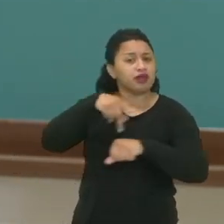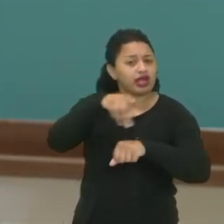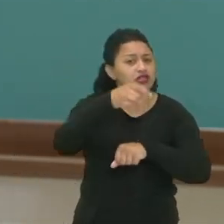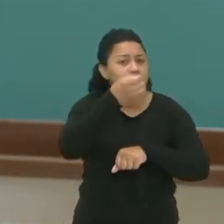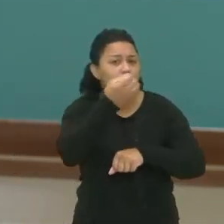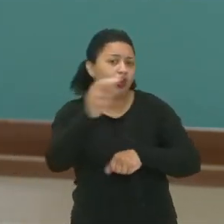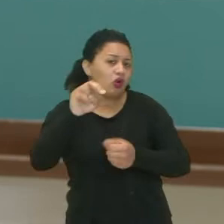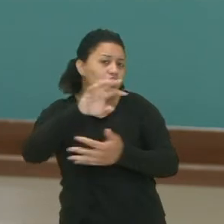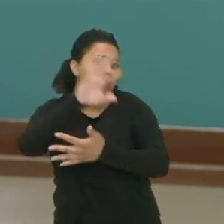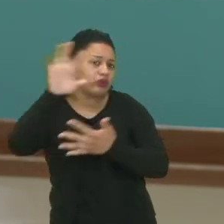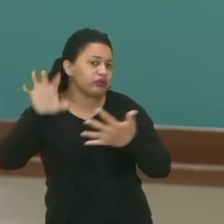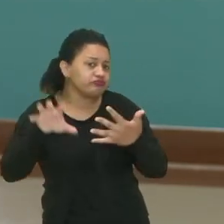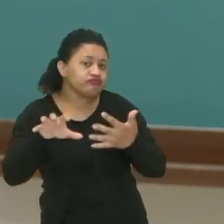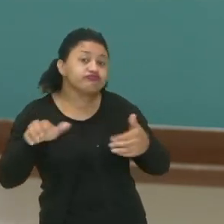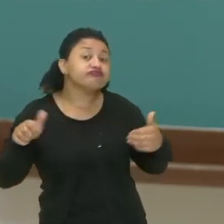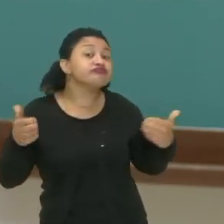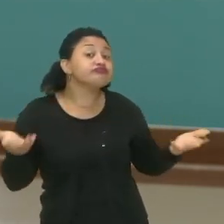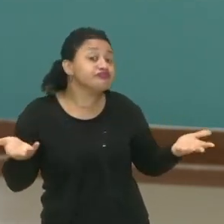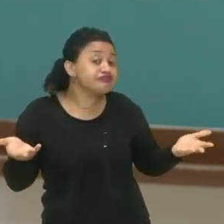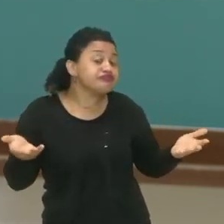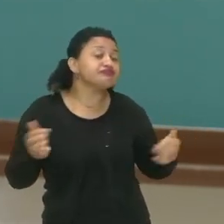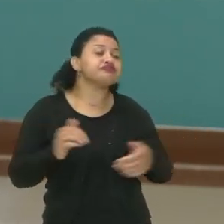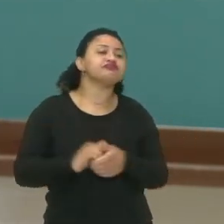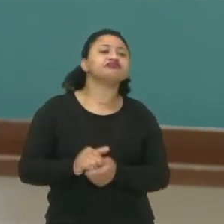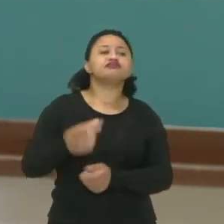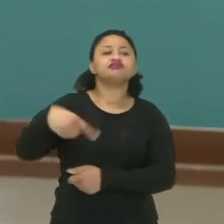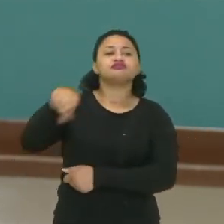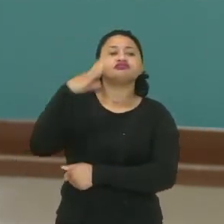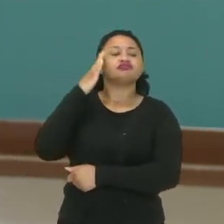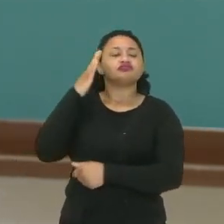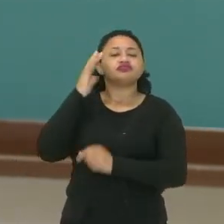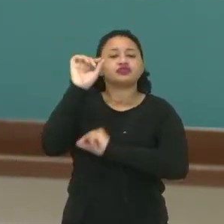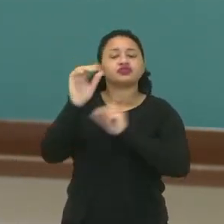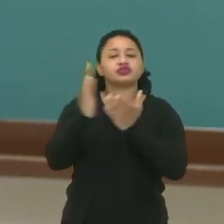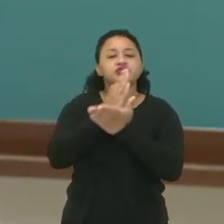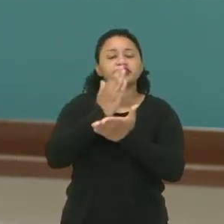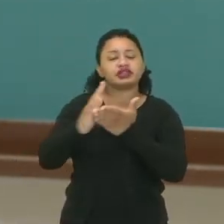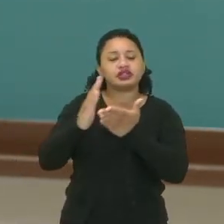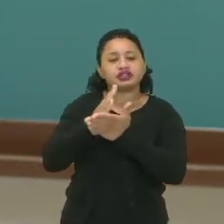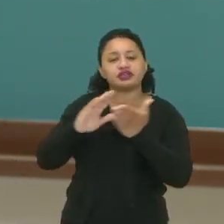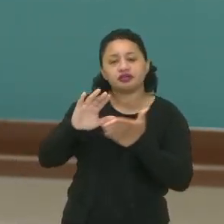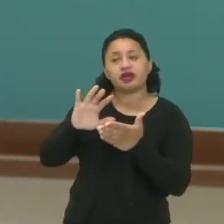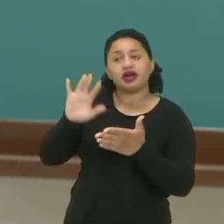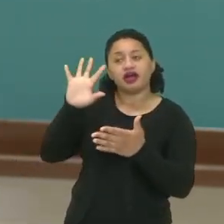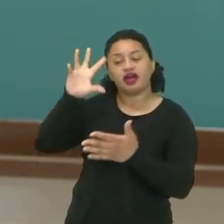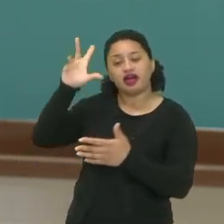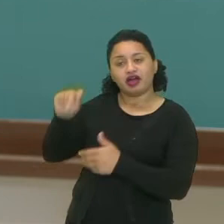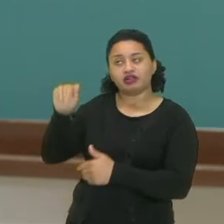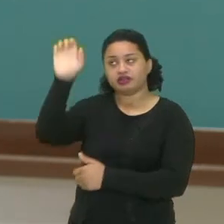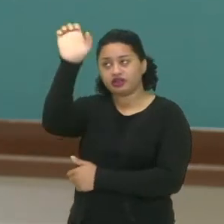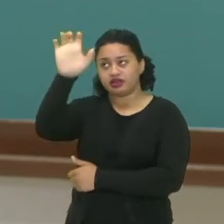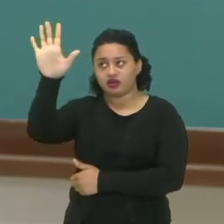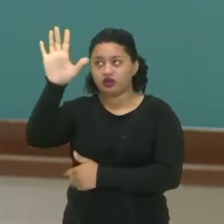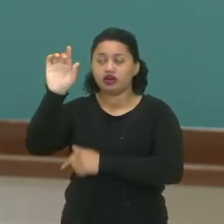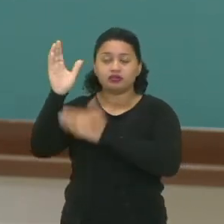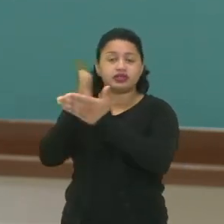um país ou é um continente? E sabem o que separa a Europa da África, Vamos ver aqui então.